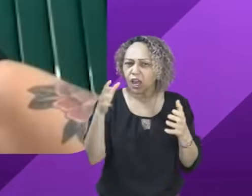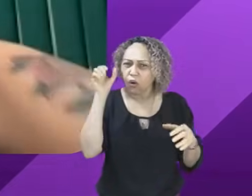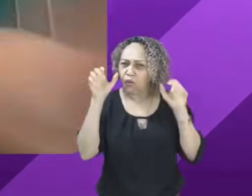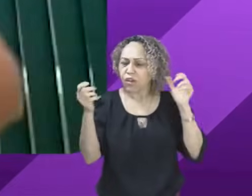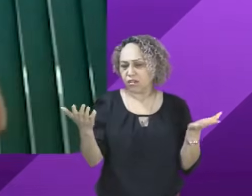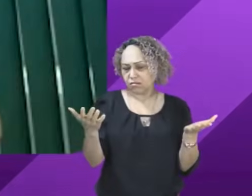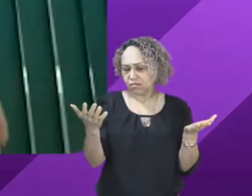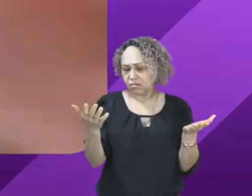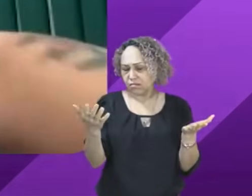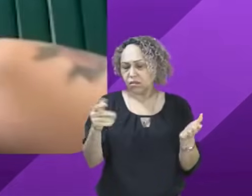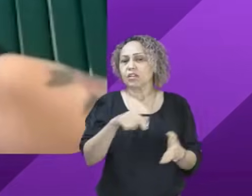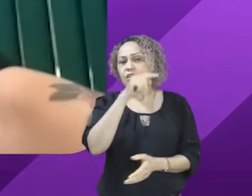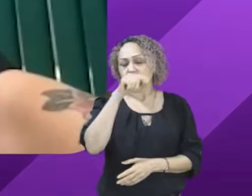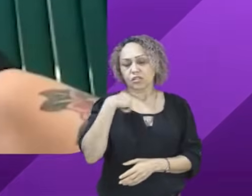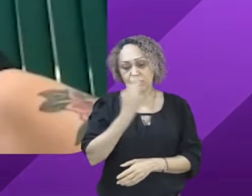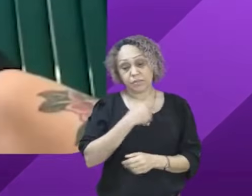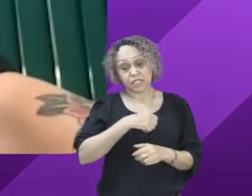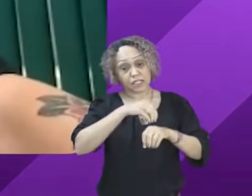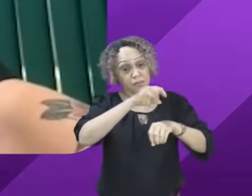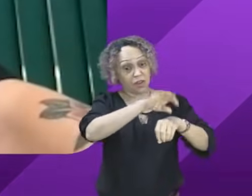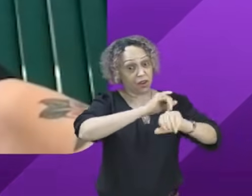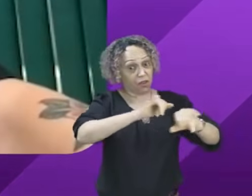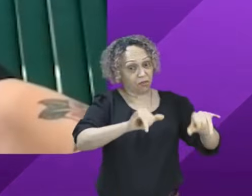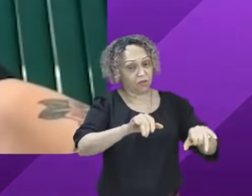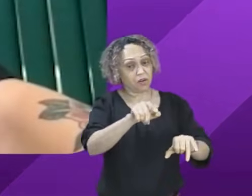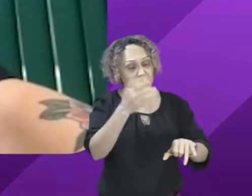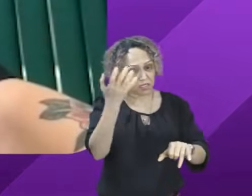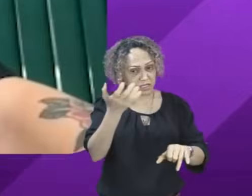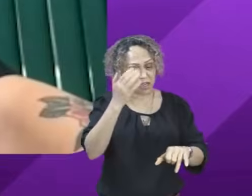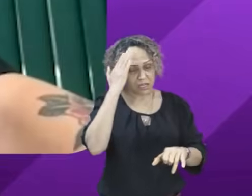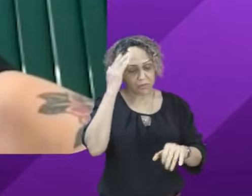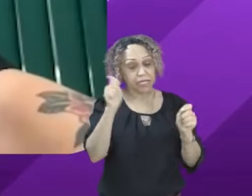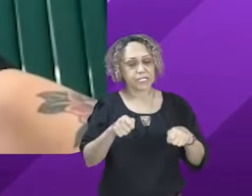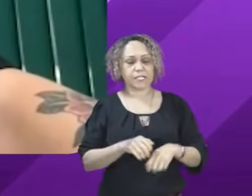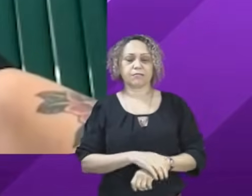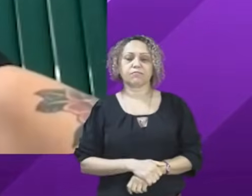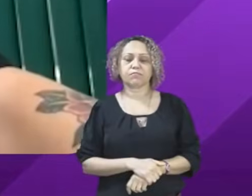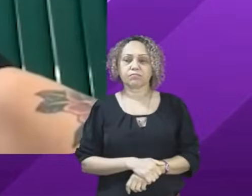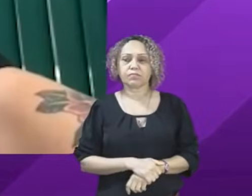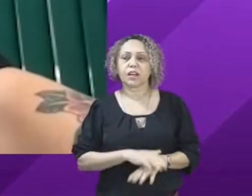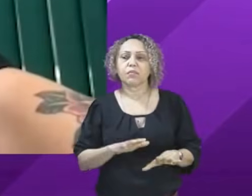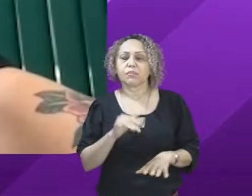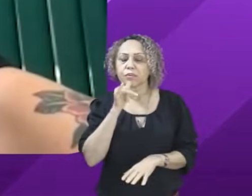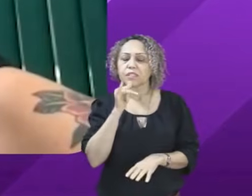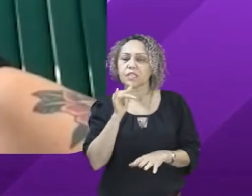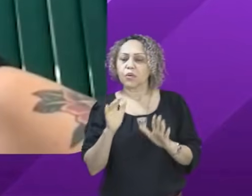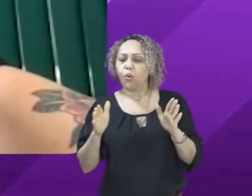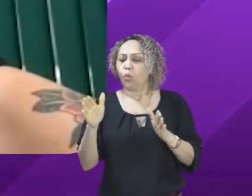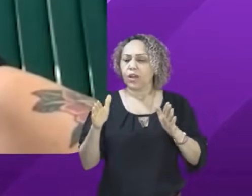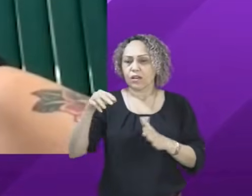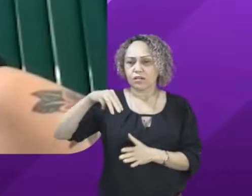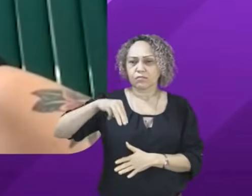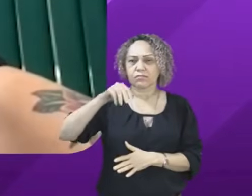mandato, ou se você é apoiador de um mandato, vamos direcionar da seguinte forma. Quais políticas públicas um mandato